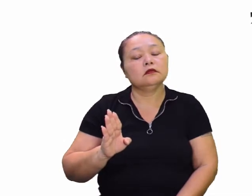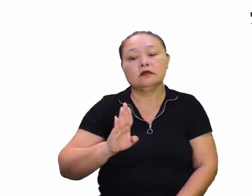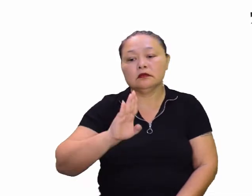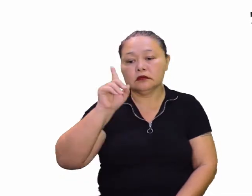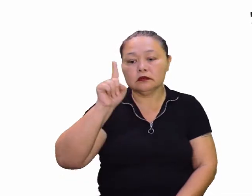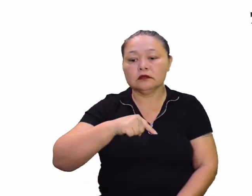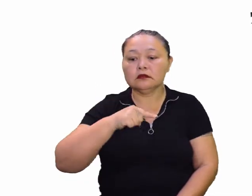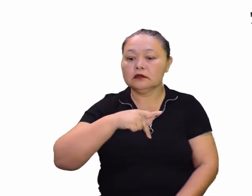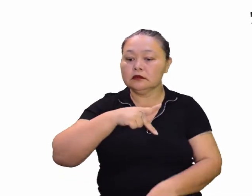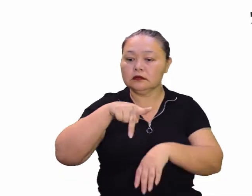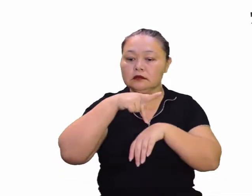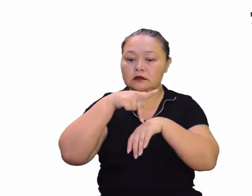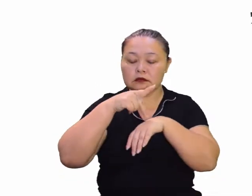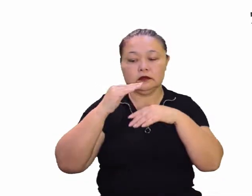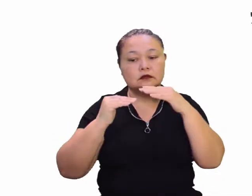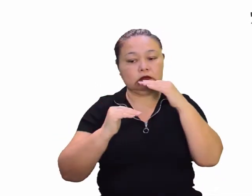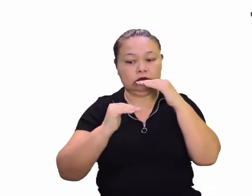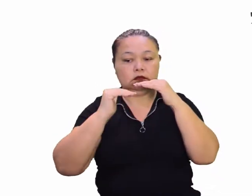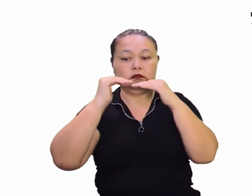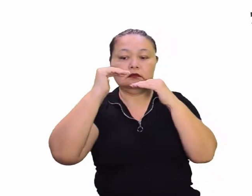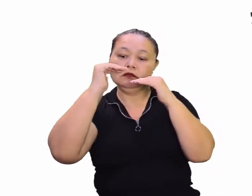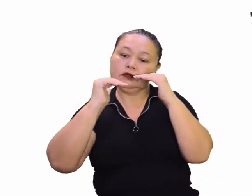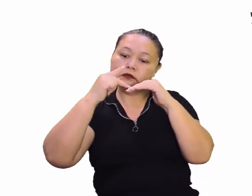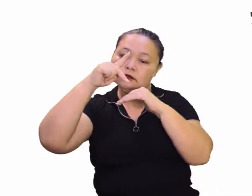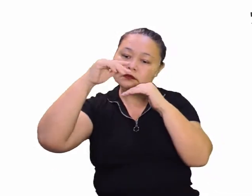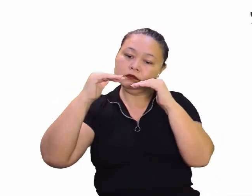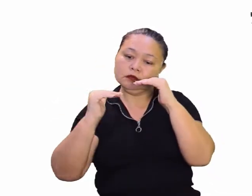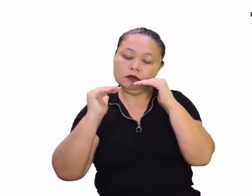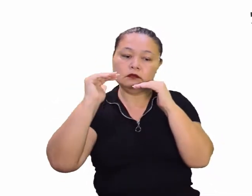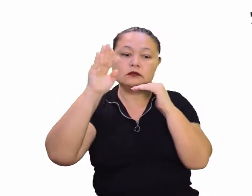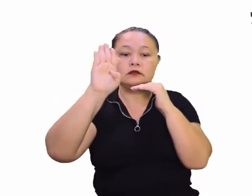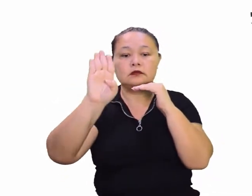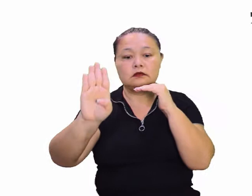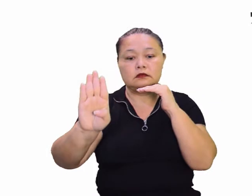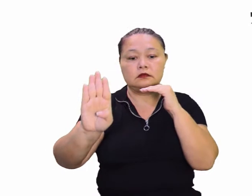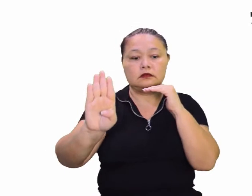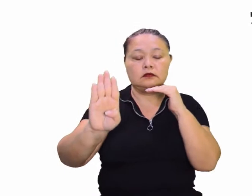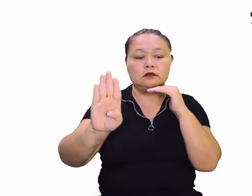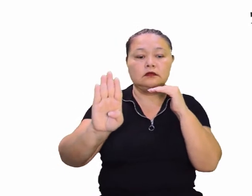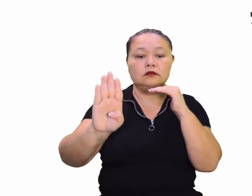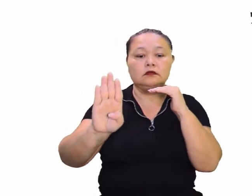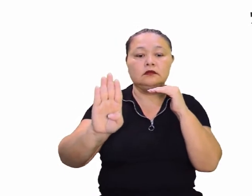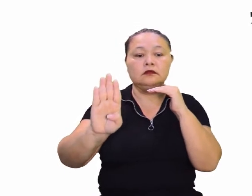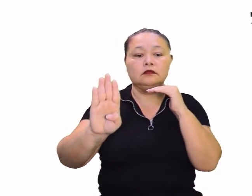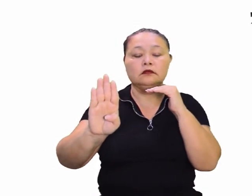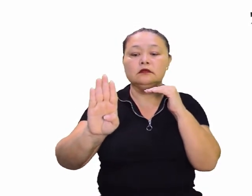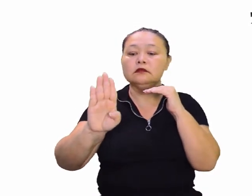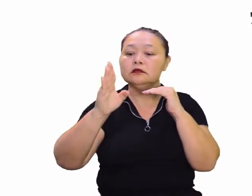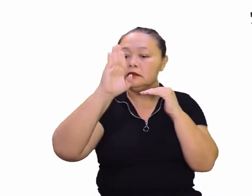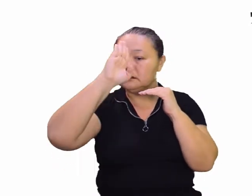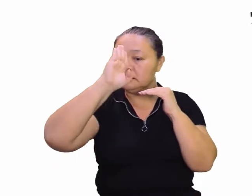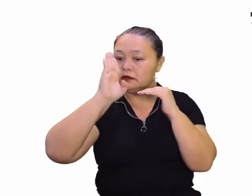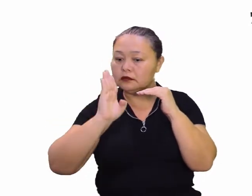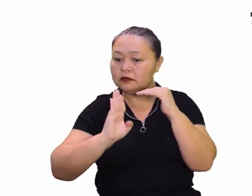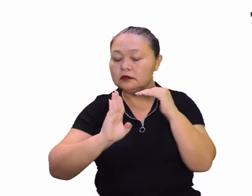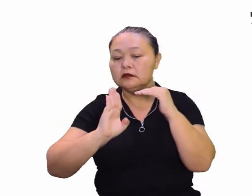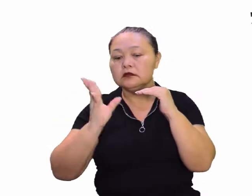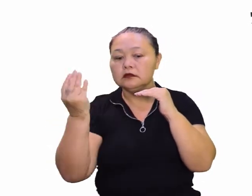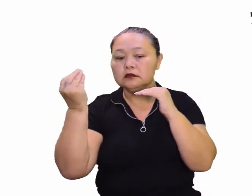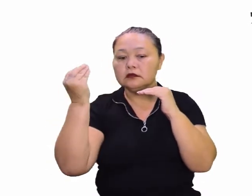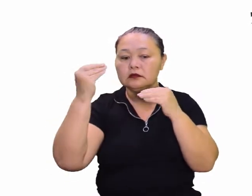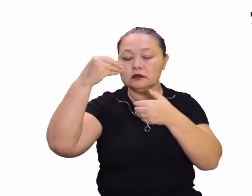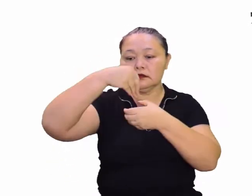Brasil é um país emergente, né, que é membro do BRICS. B, né? É o B. E o Brasil está